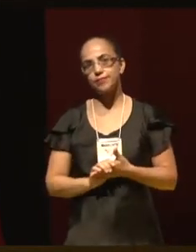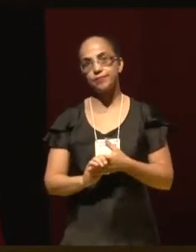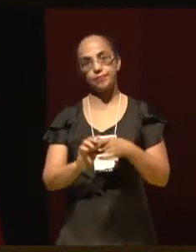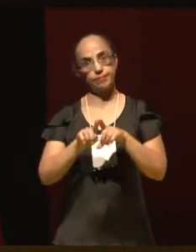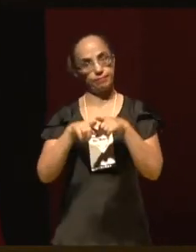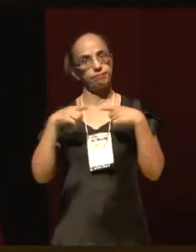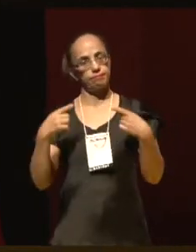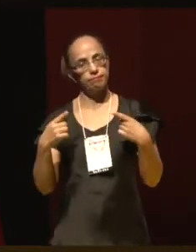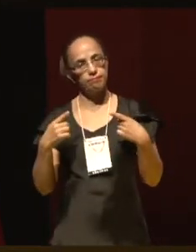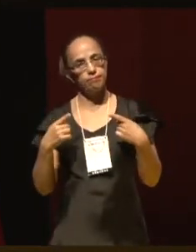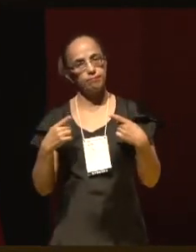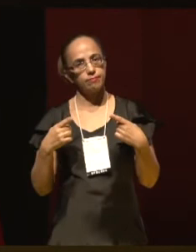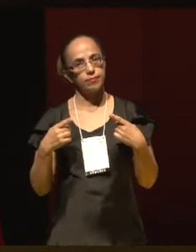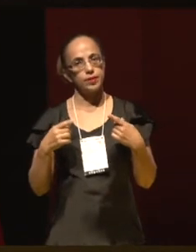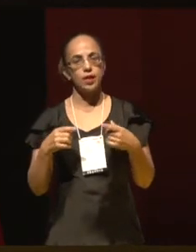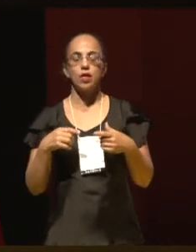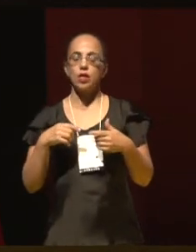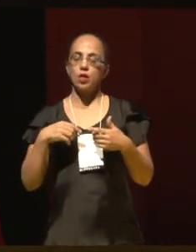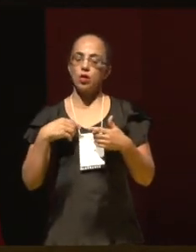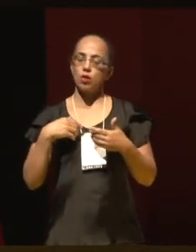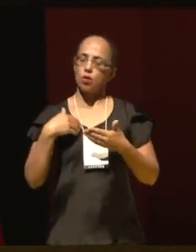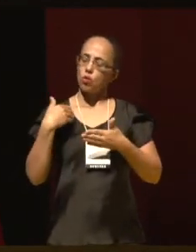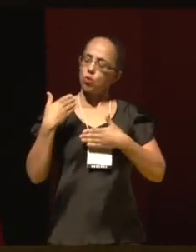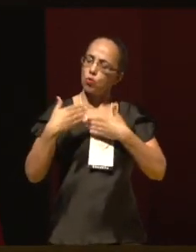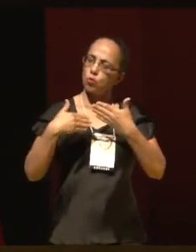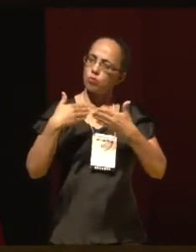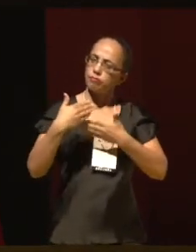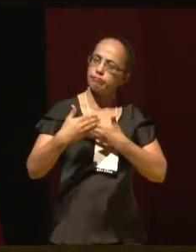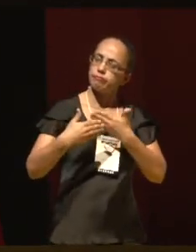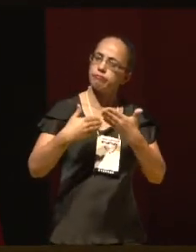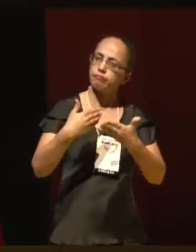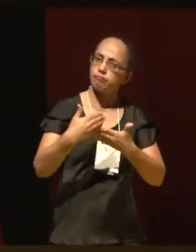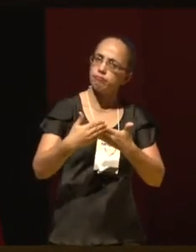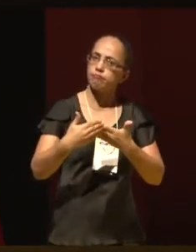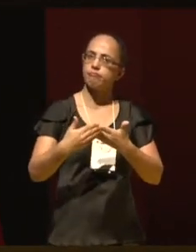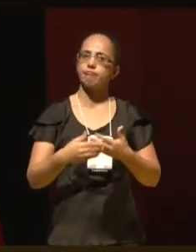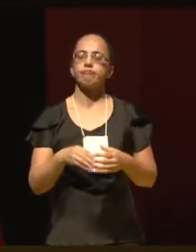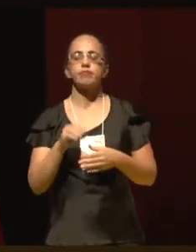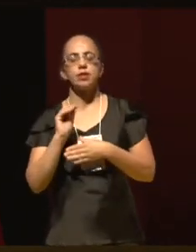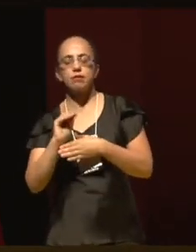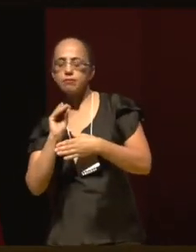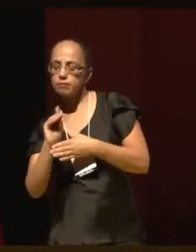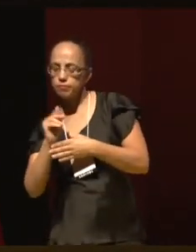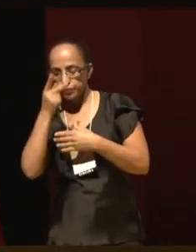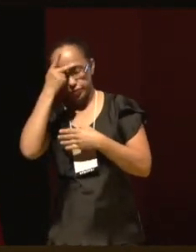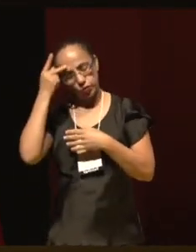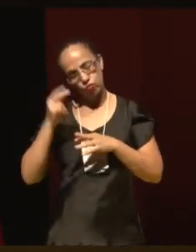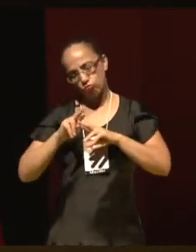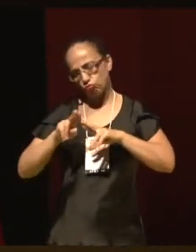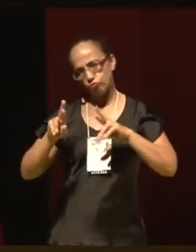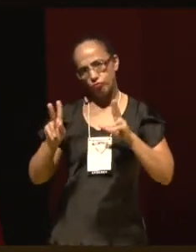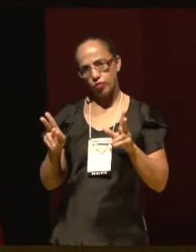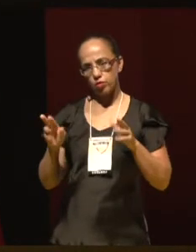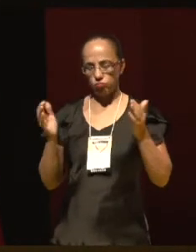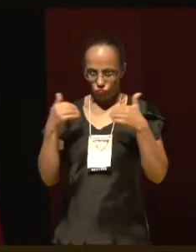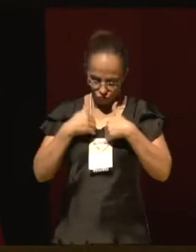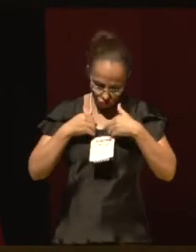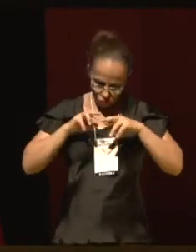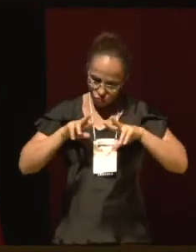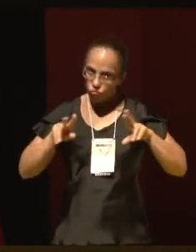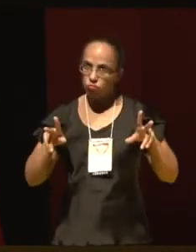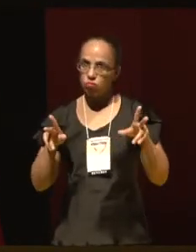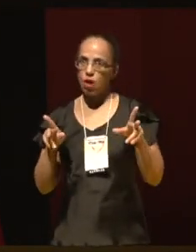Mas, quando começamos a tratar com pessoas com diferentes transtornos, é muito importante